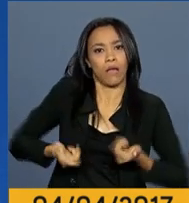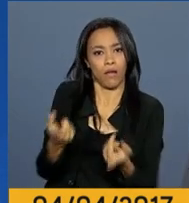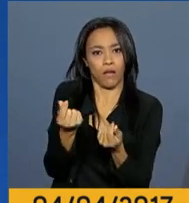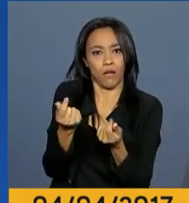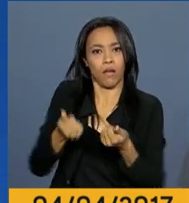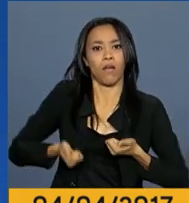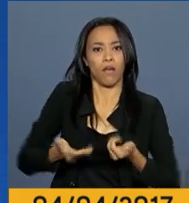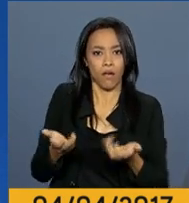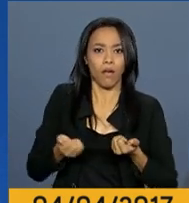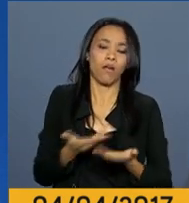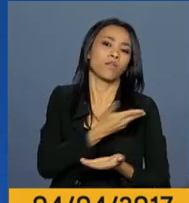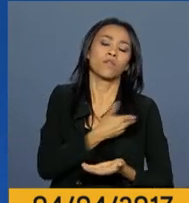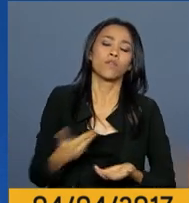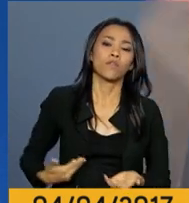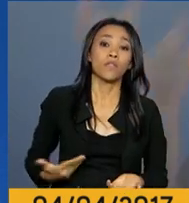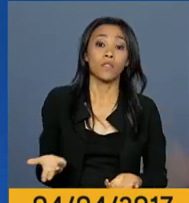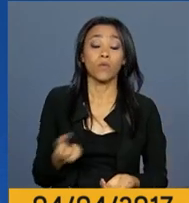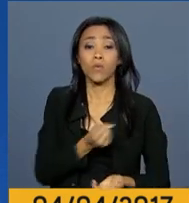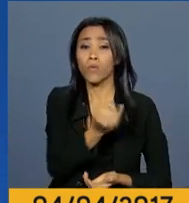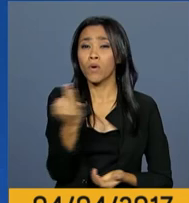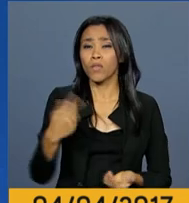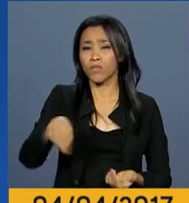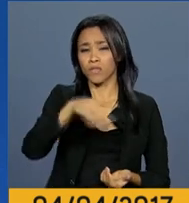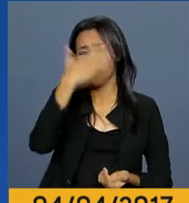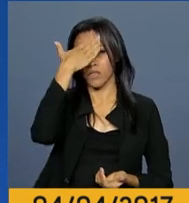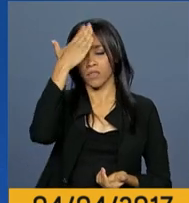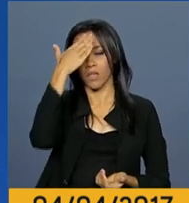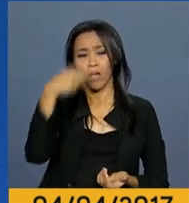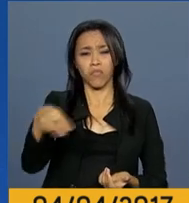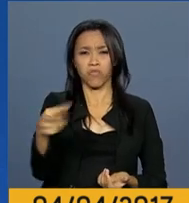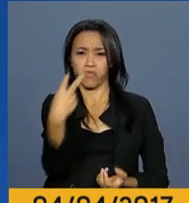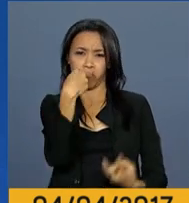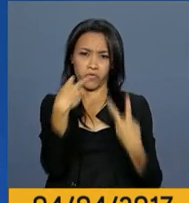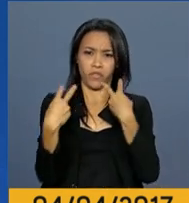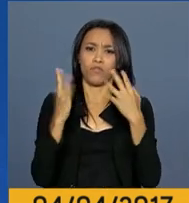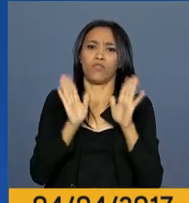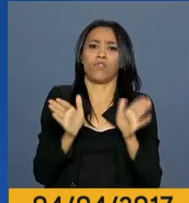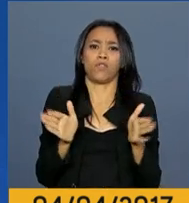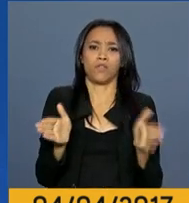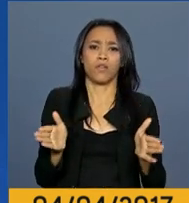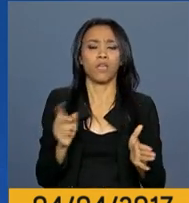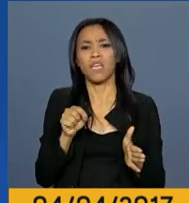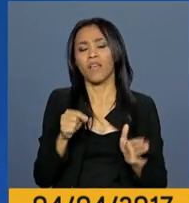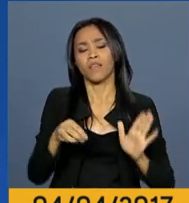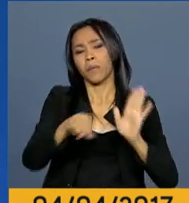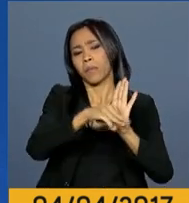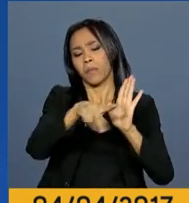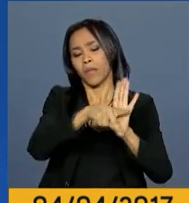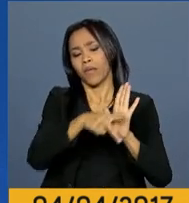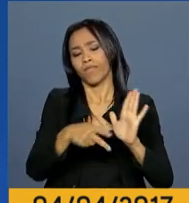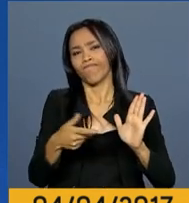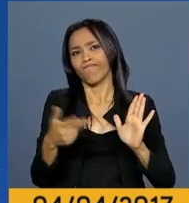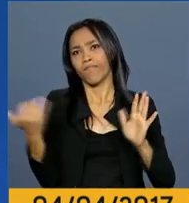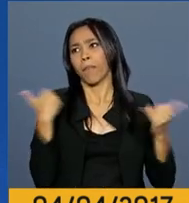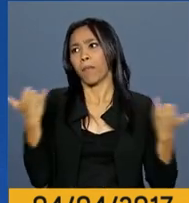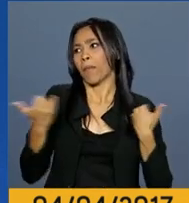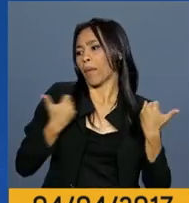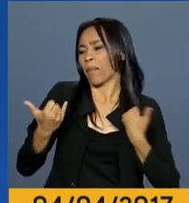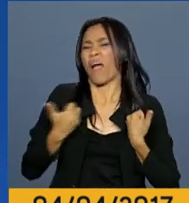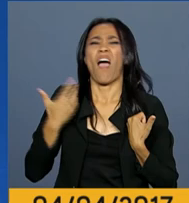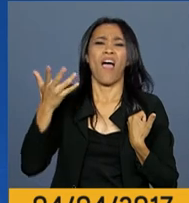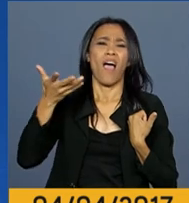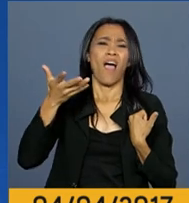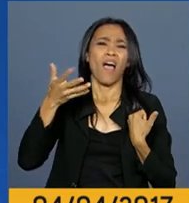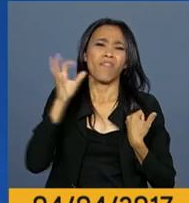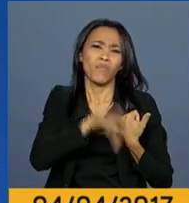orçamento. Quantos, aliás, os senhores e as senhoras ouviram, não disseram que essa medida afetaria a